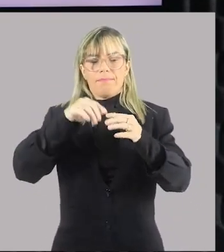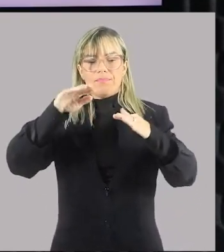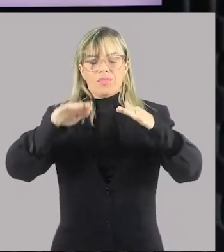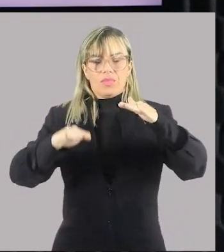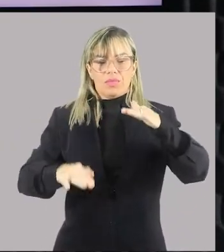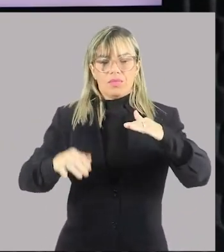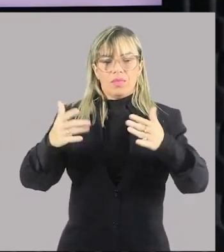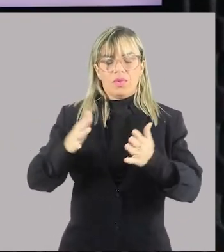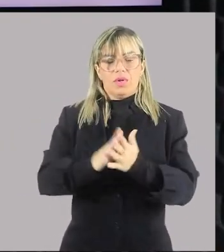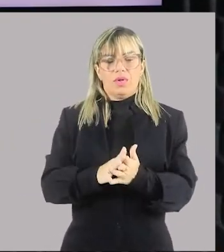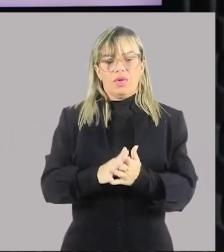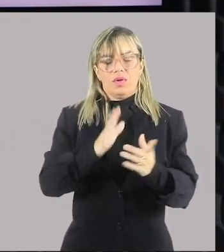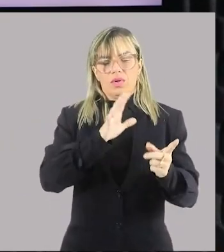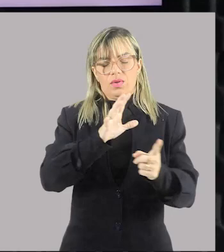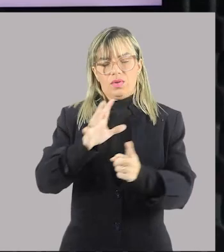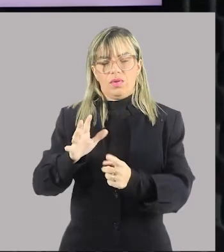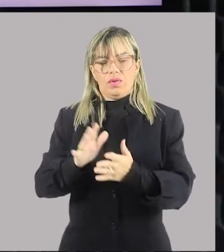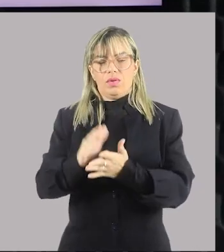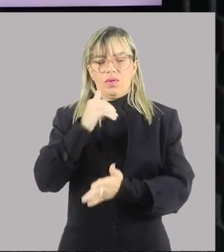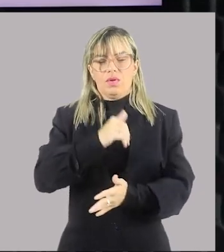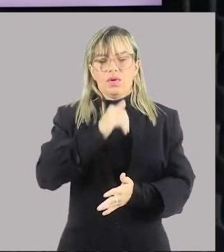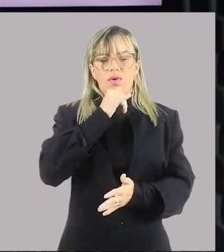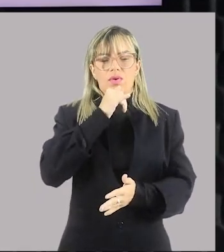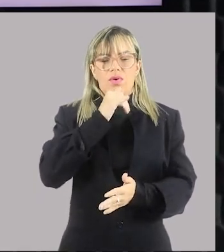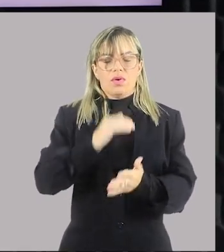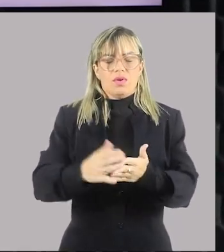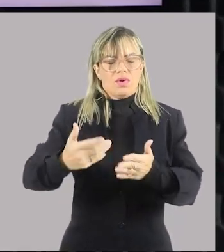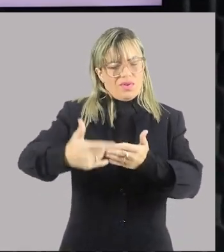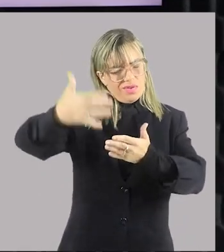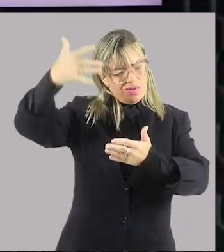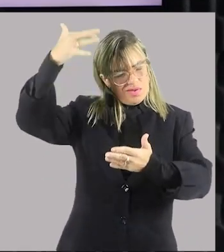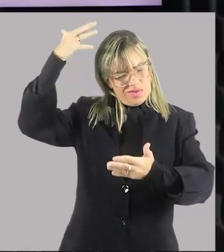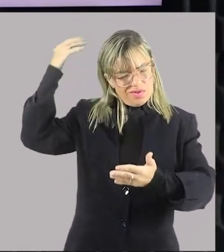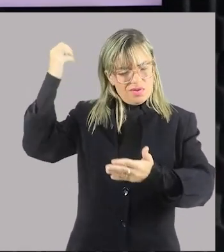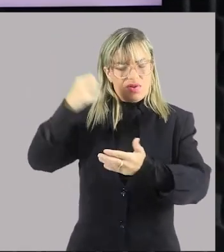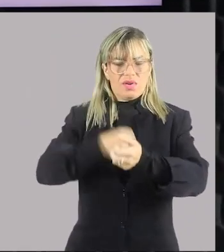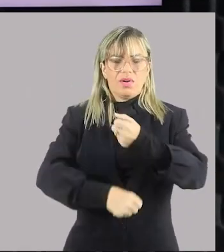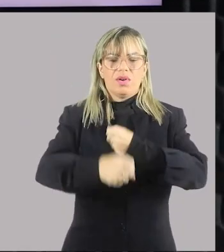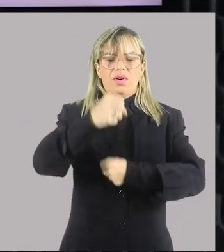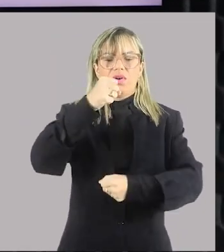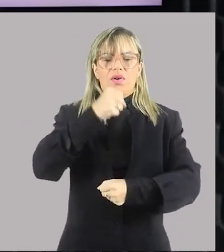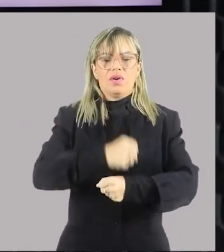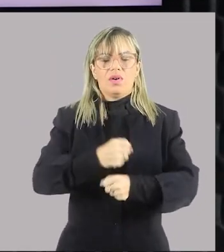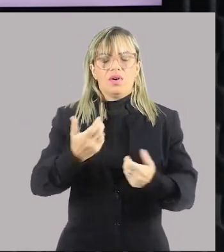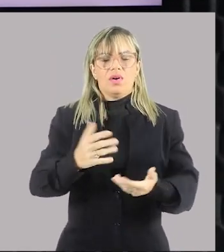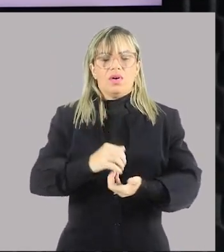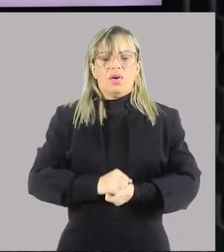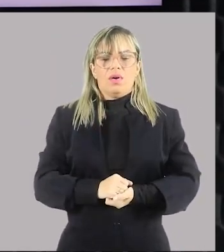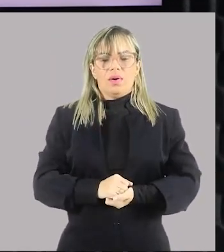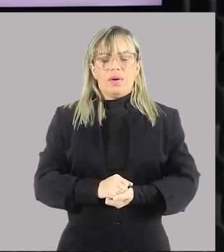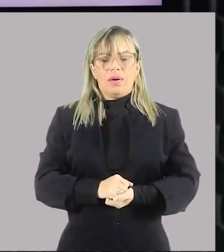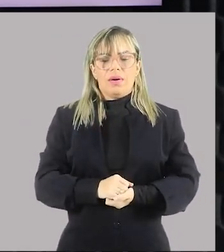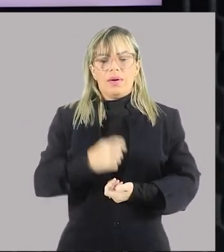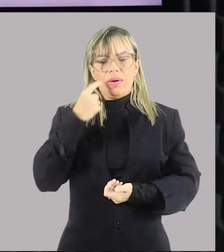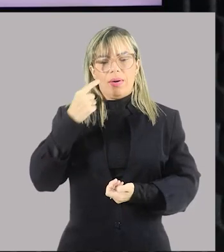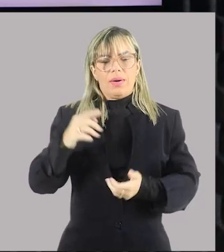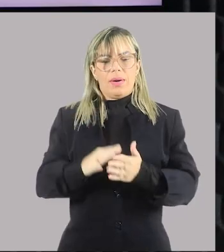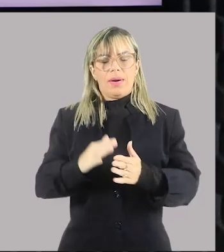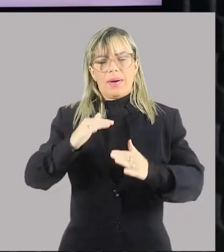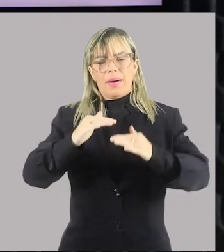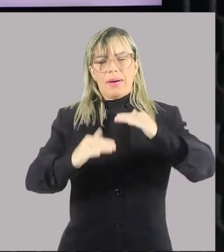dar um exemplo? Vamos voltar aqui alguns anos e bota anos nisso. Esses